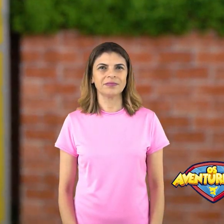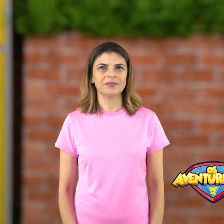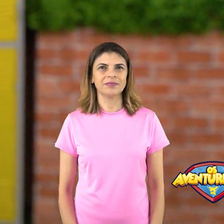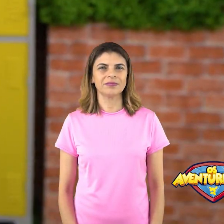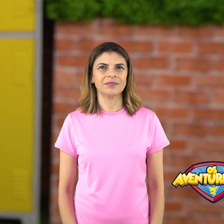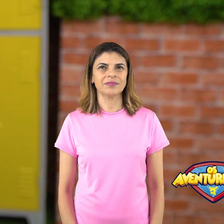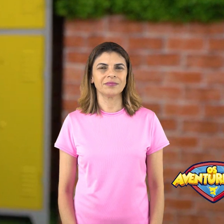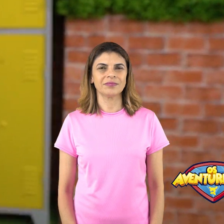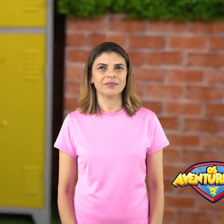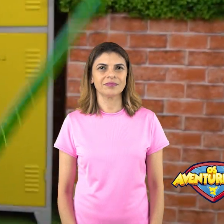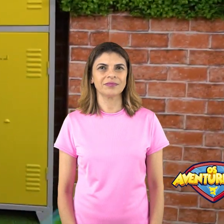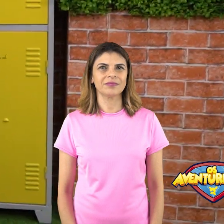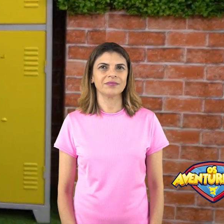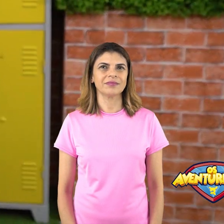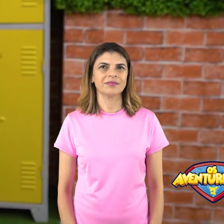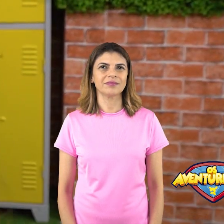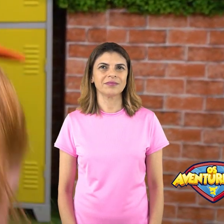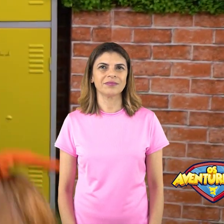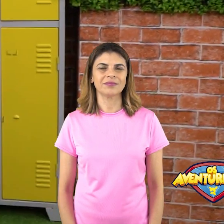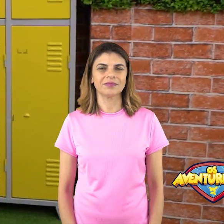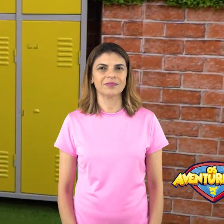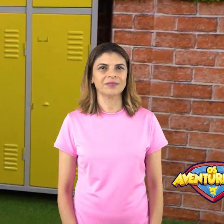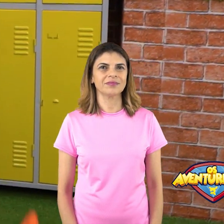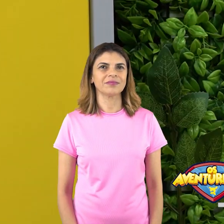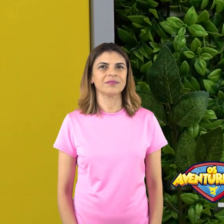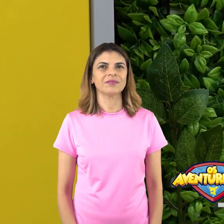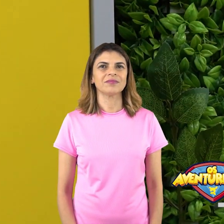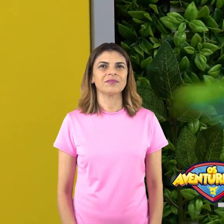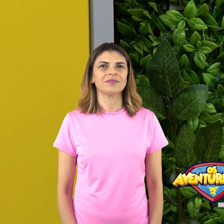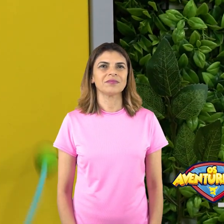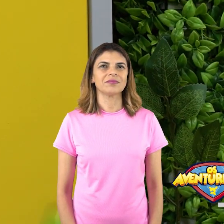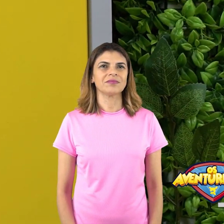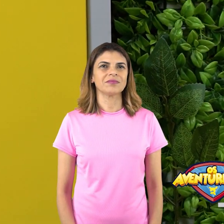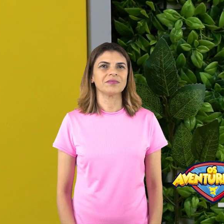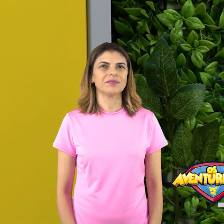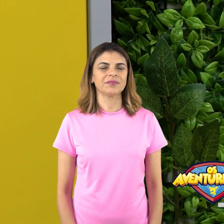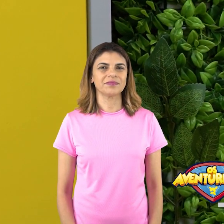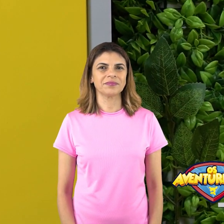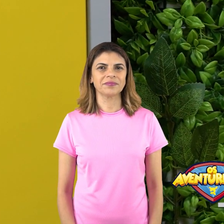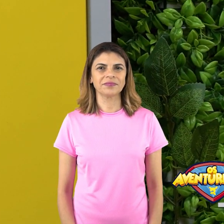ó. Tá se mexendo o alvo. Que isso? Deixa eu tentar.